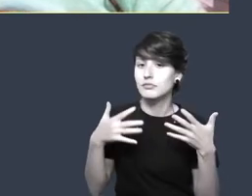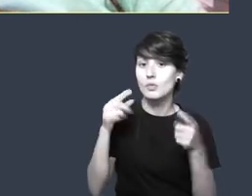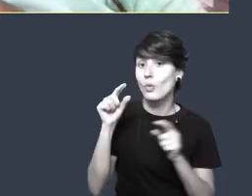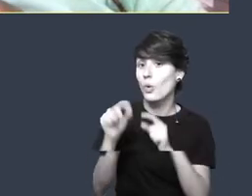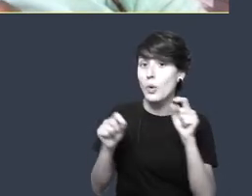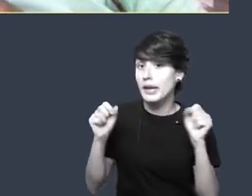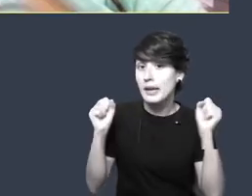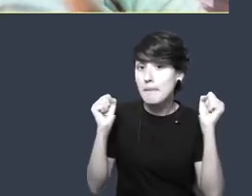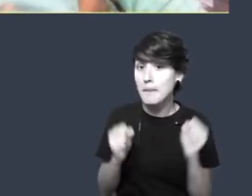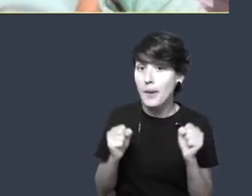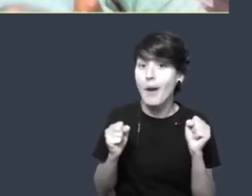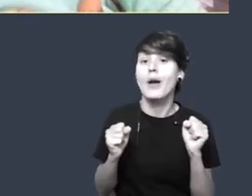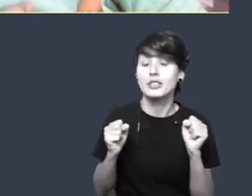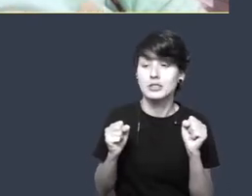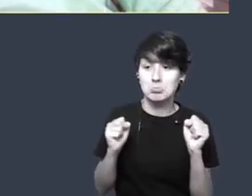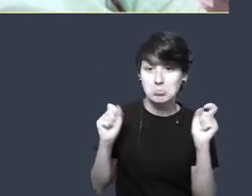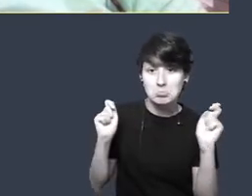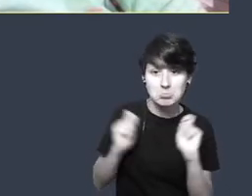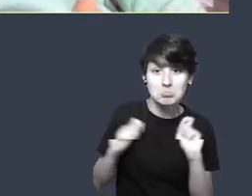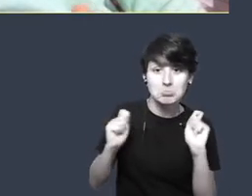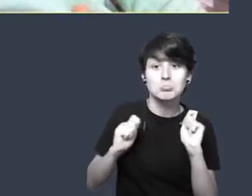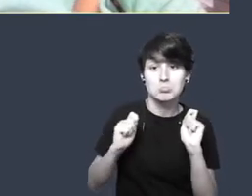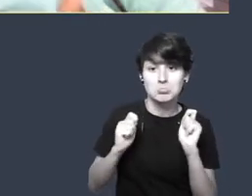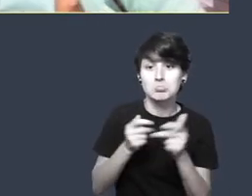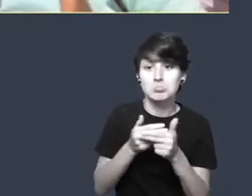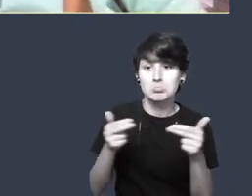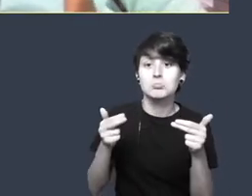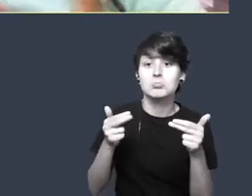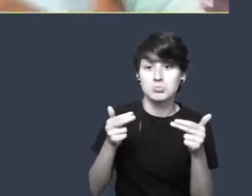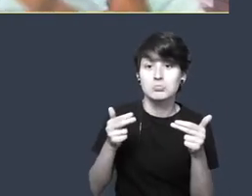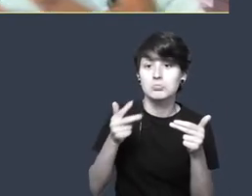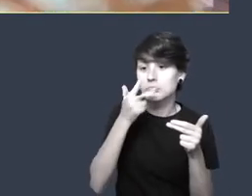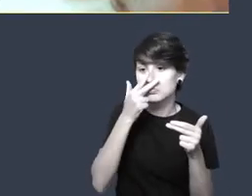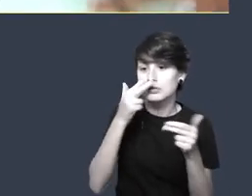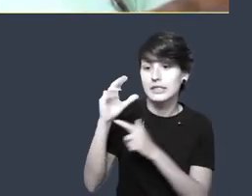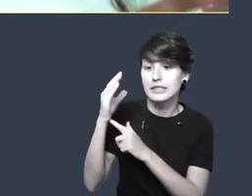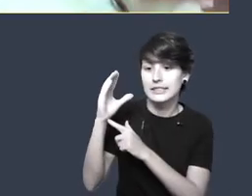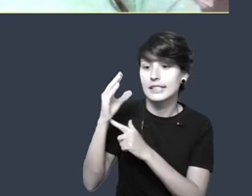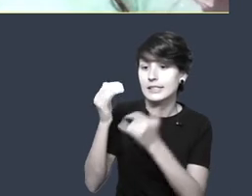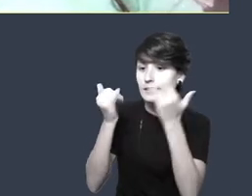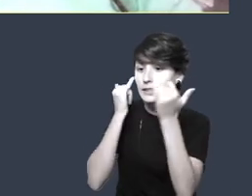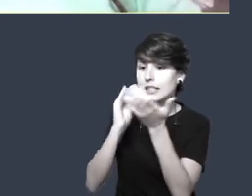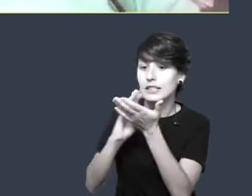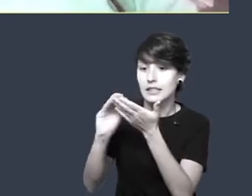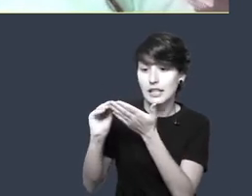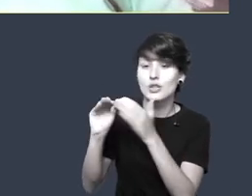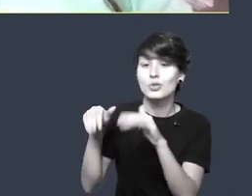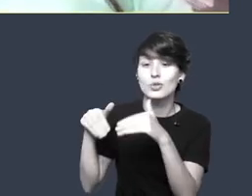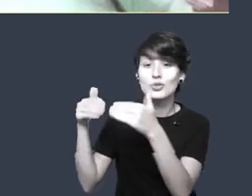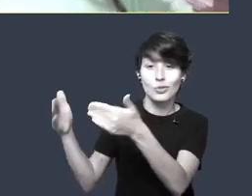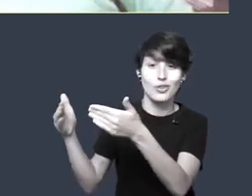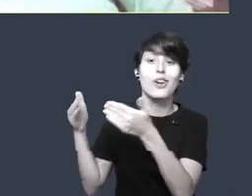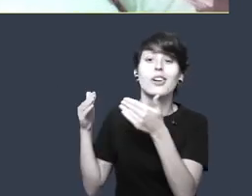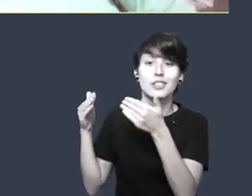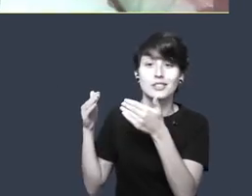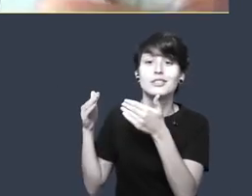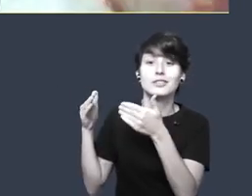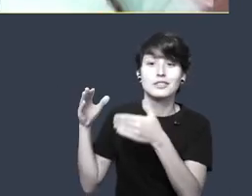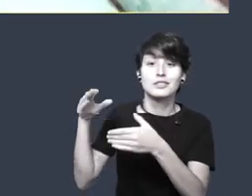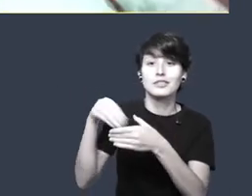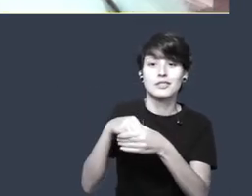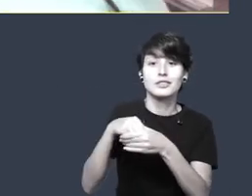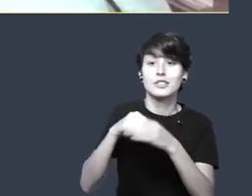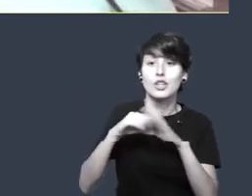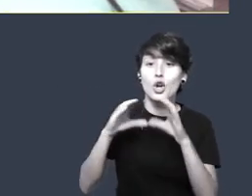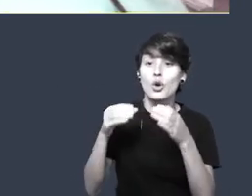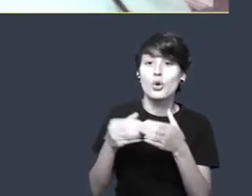pode se pode ter benefícios uma união entre cientistas de dados de fora, internacionais, né? Como os grupos